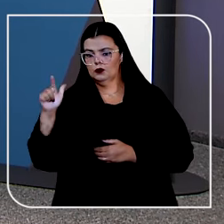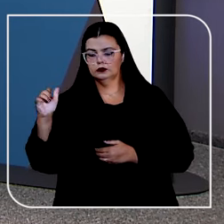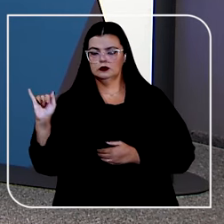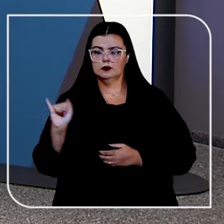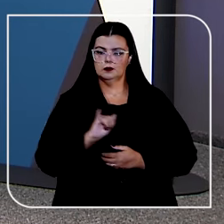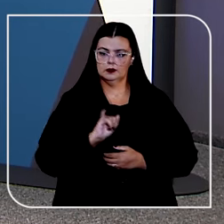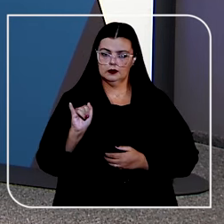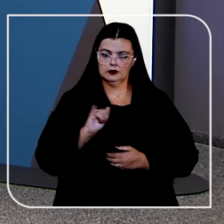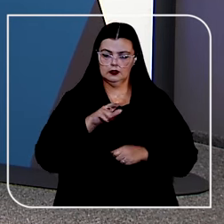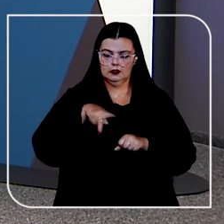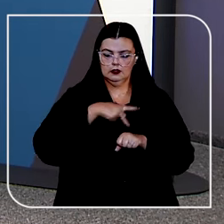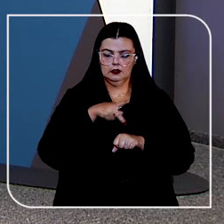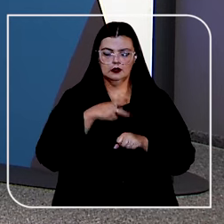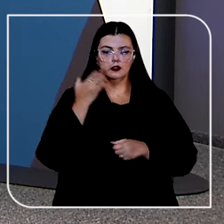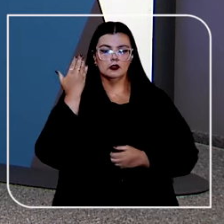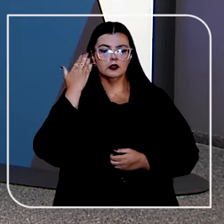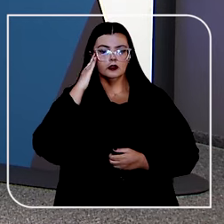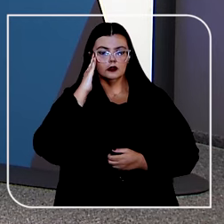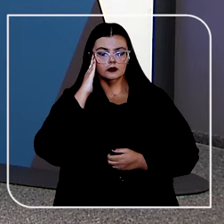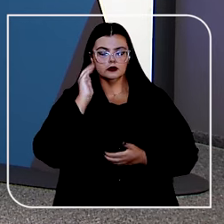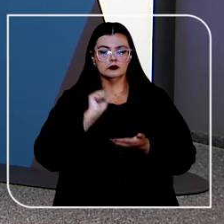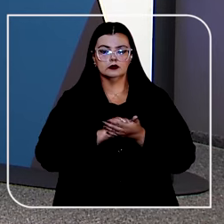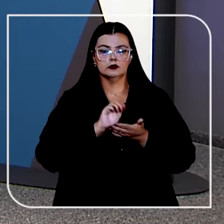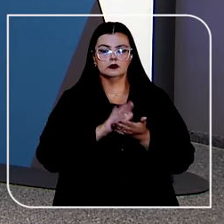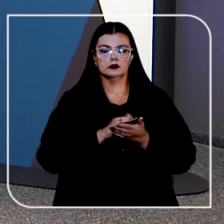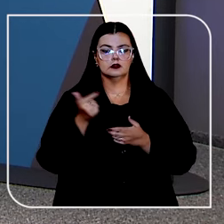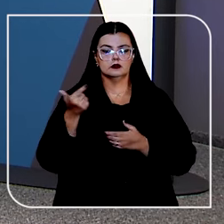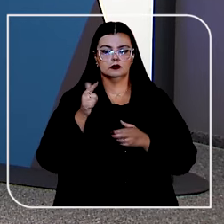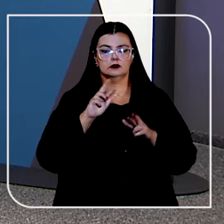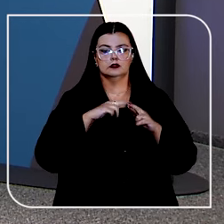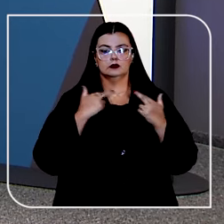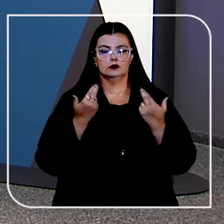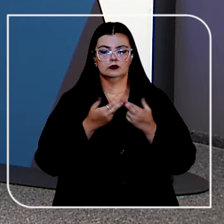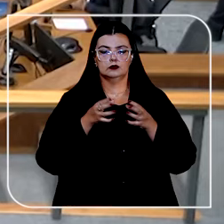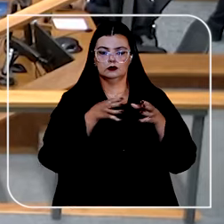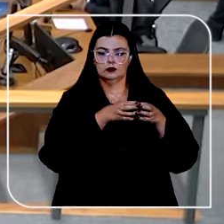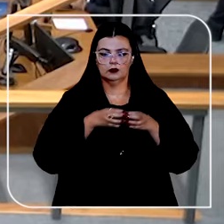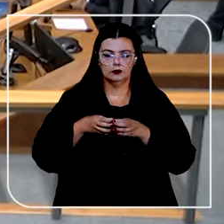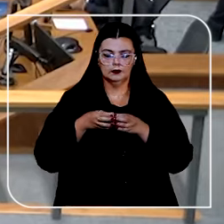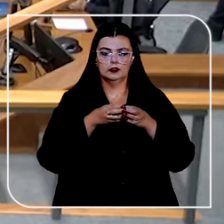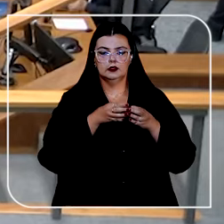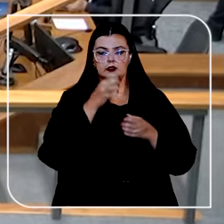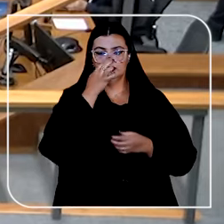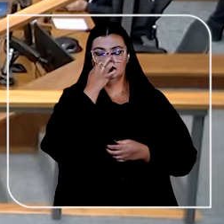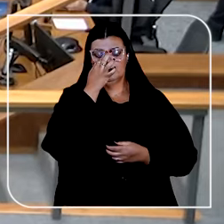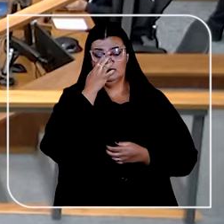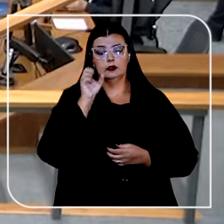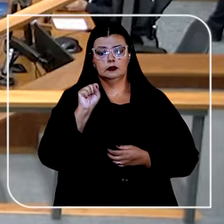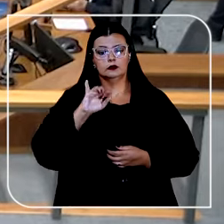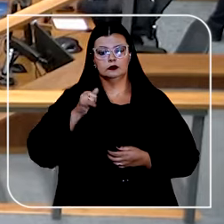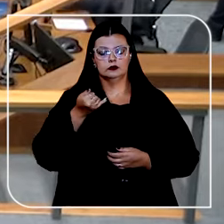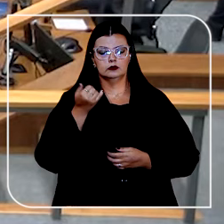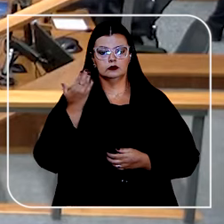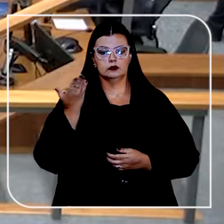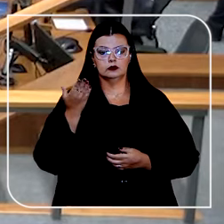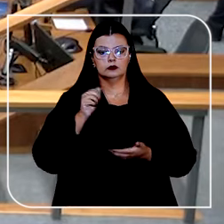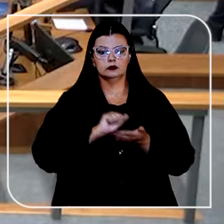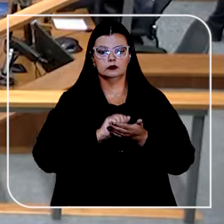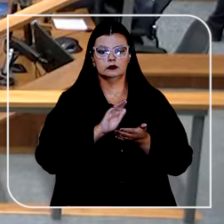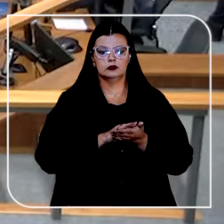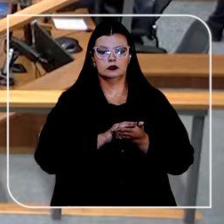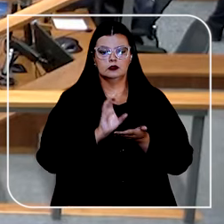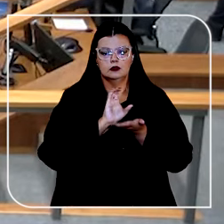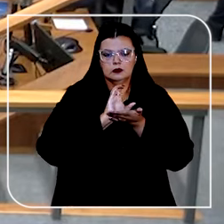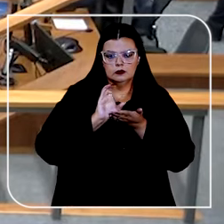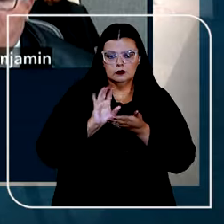o importador Esse foi o entendimento adotado pela segunda turma a segunda turma do STJ decidiu que a incidência